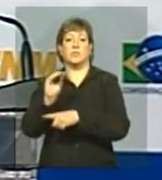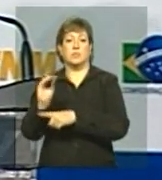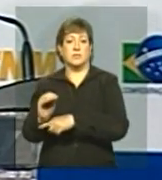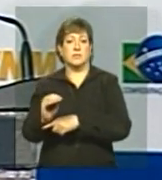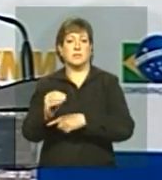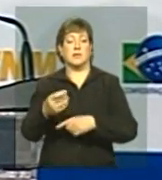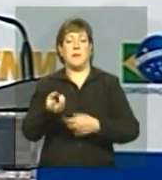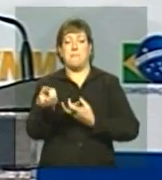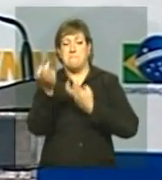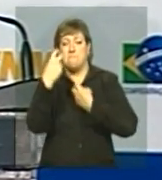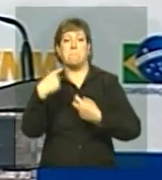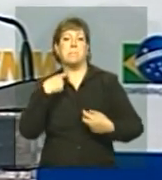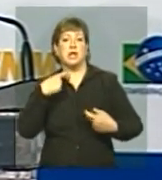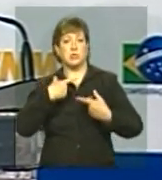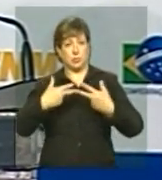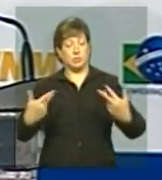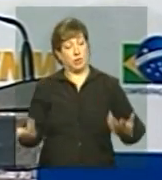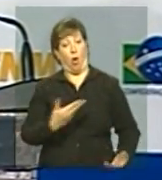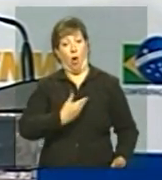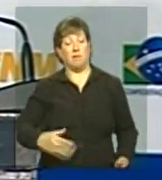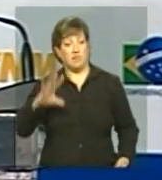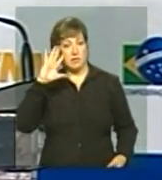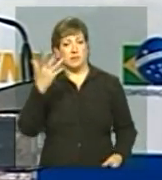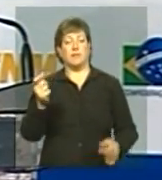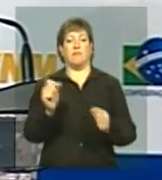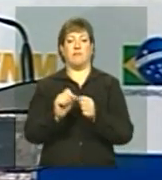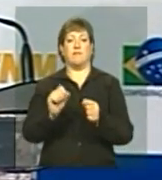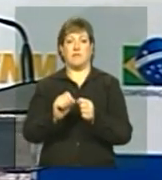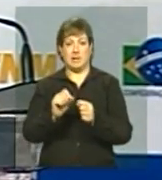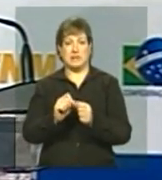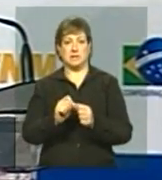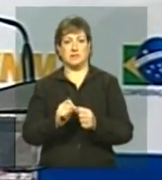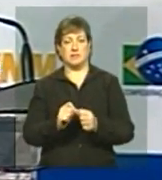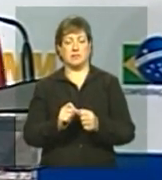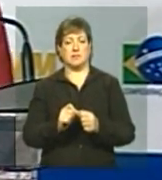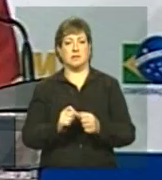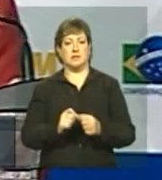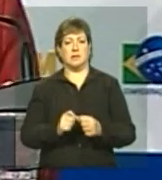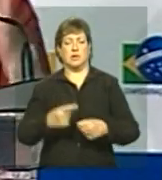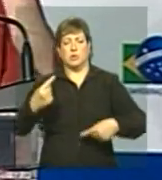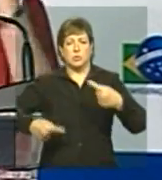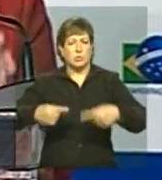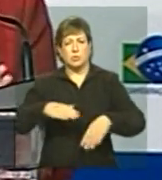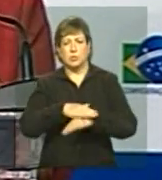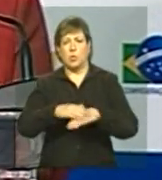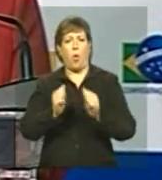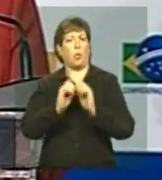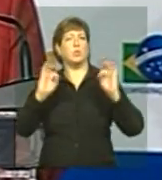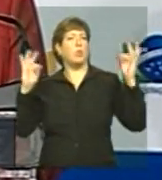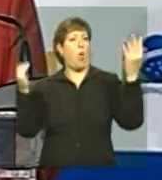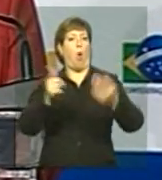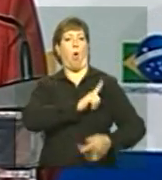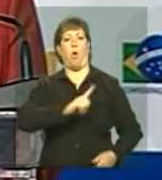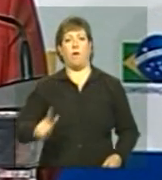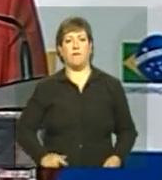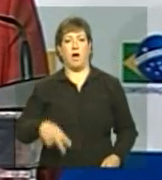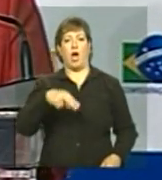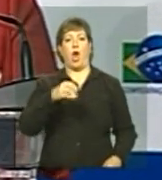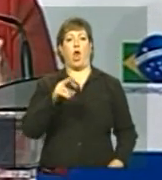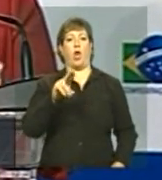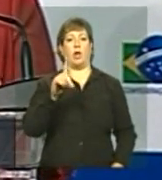Então, o governo fez uma grande discussão com todos os governadores do